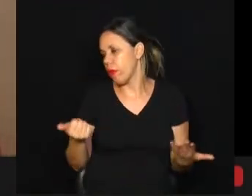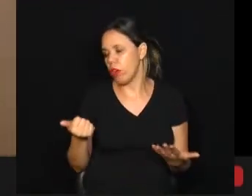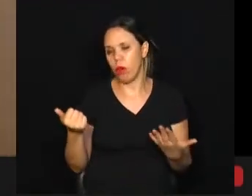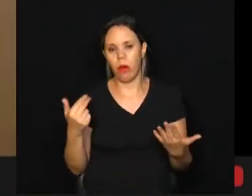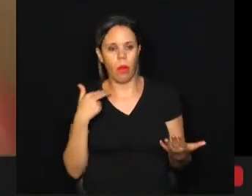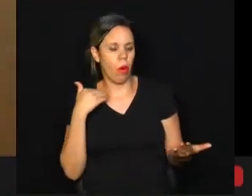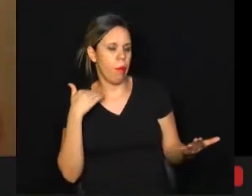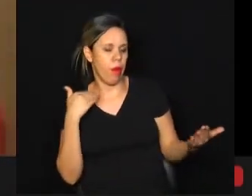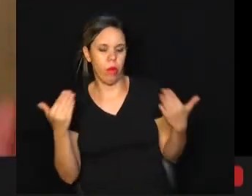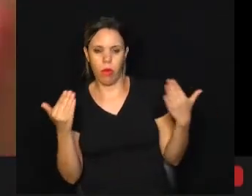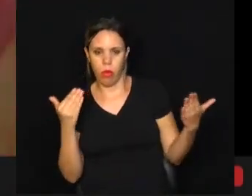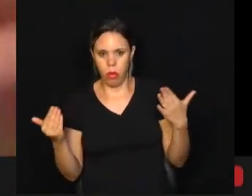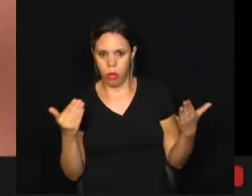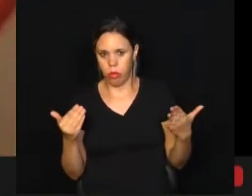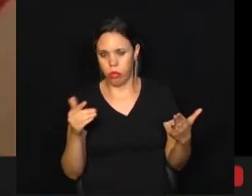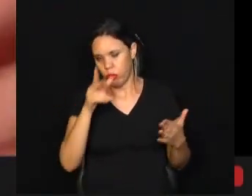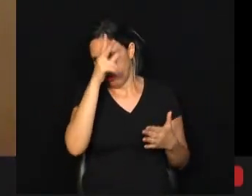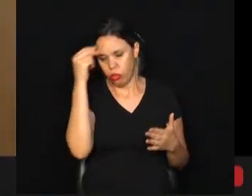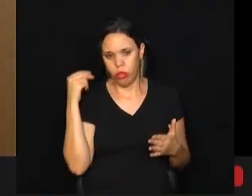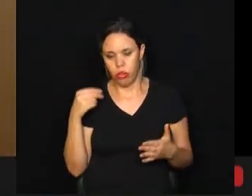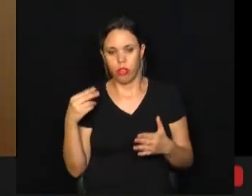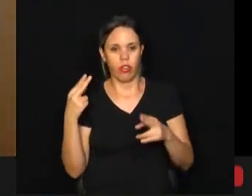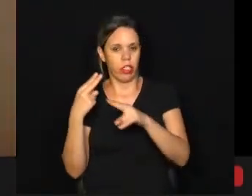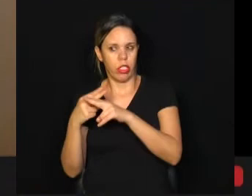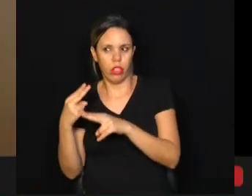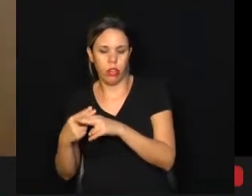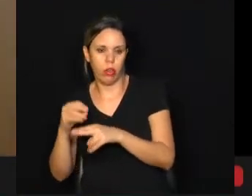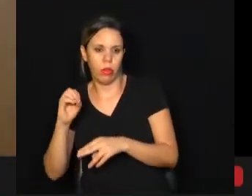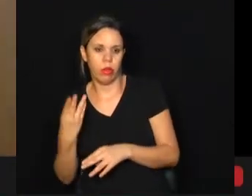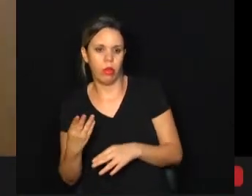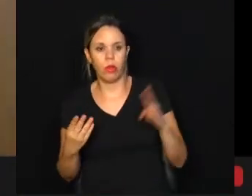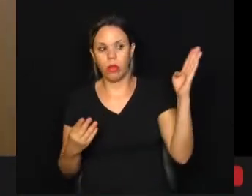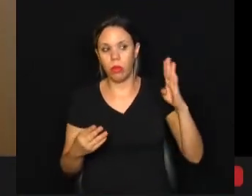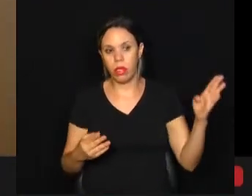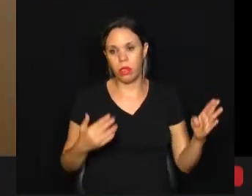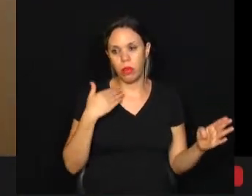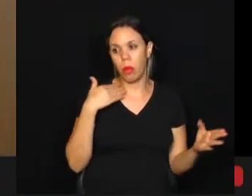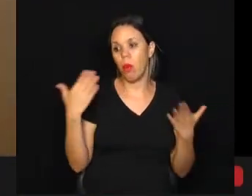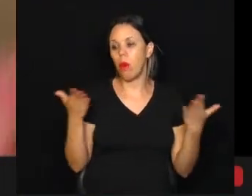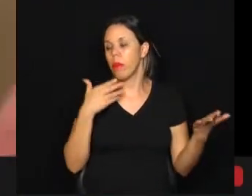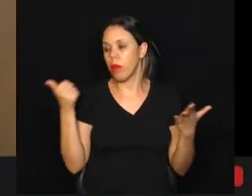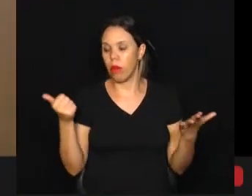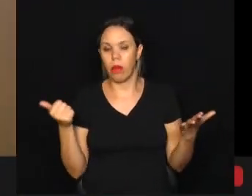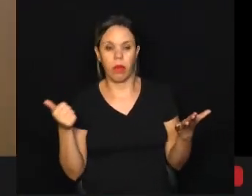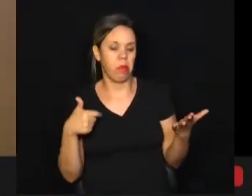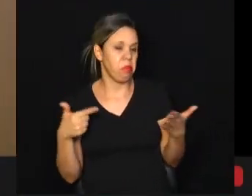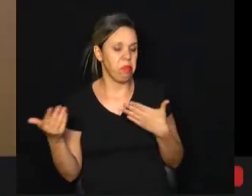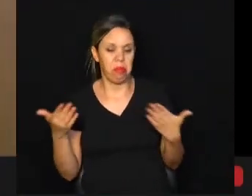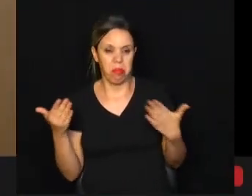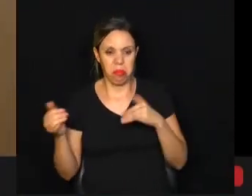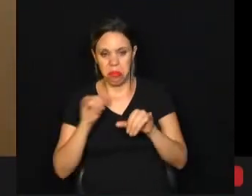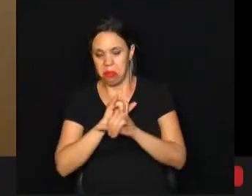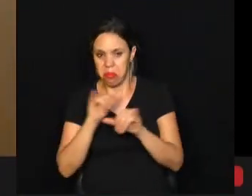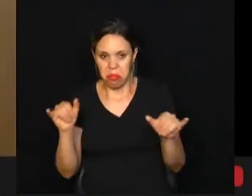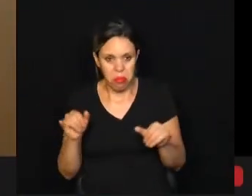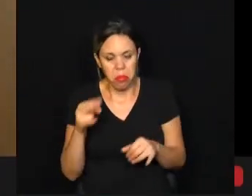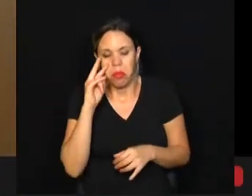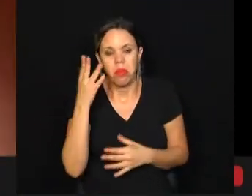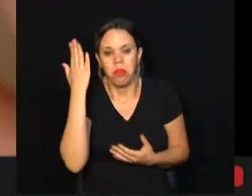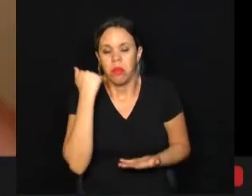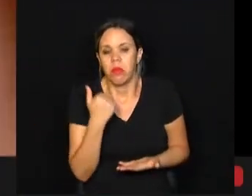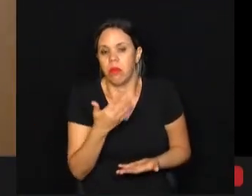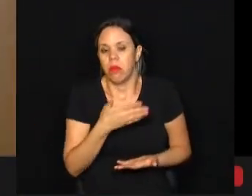questão pública, se é melhor ser cliente da Caixa Econômica ou do Banco do Brasil? Através de campanhas. Como é que a gente sabe